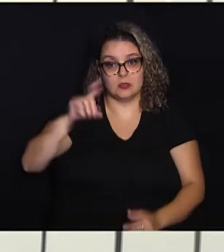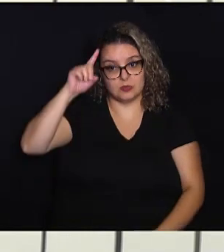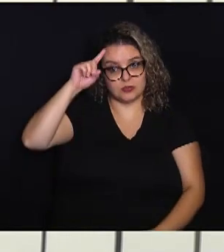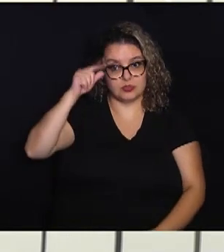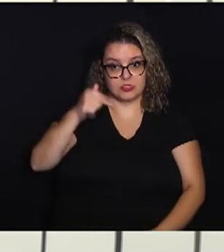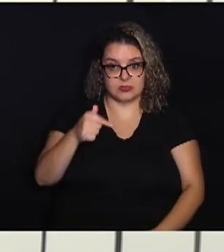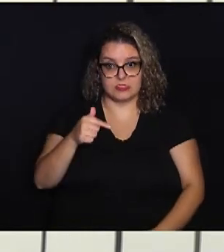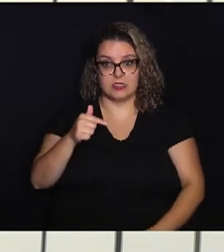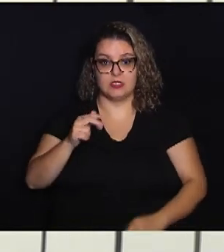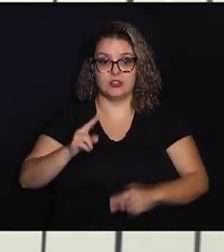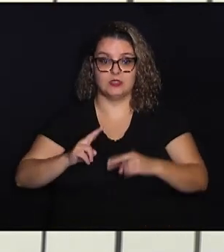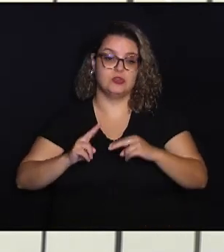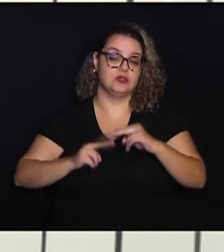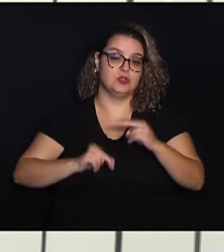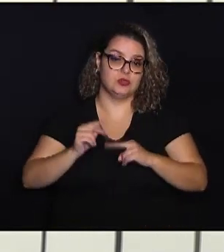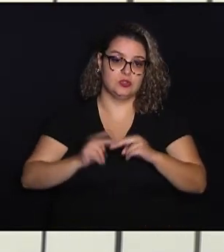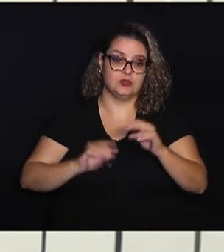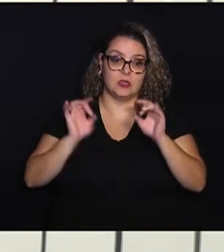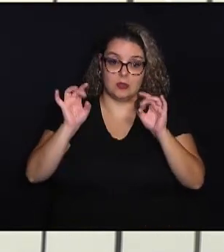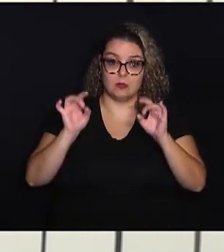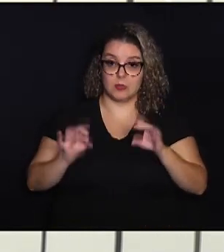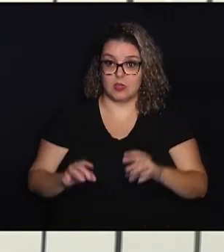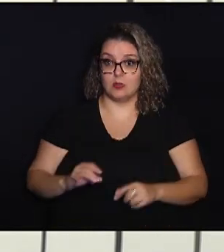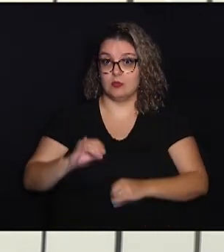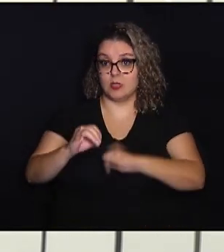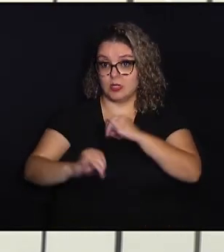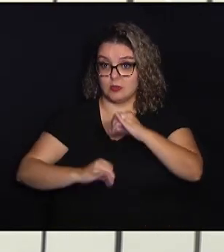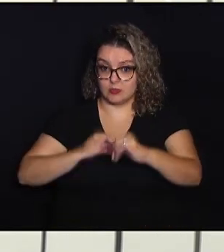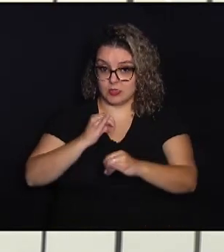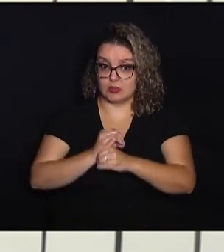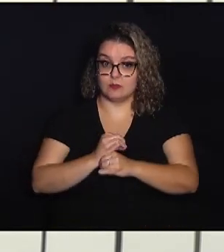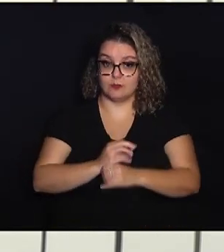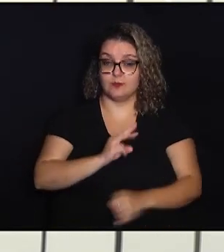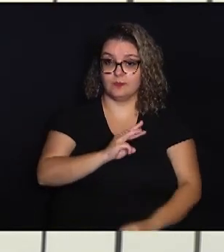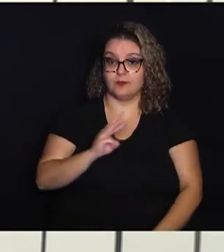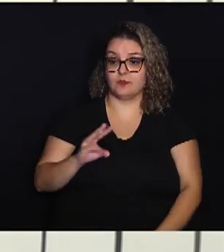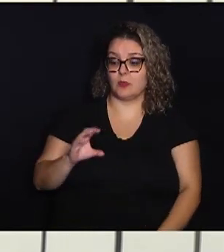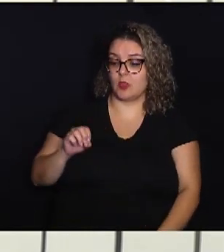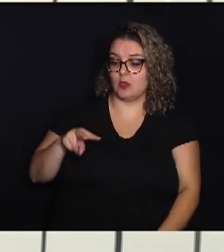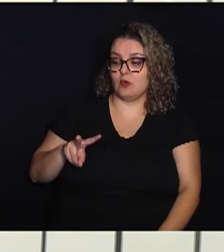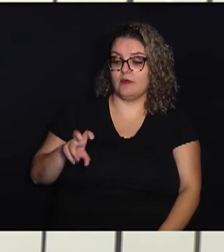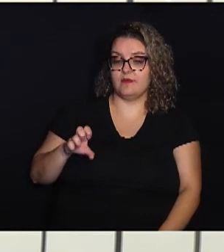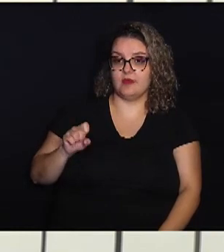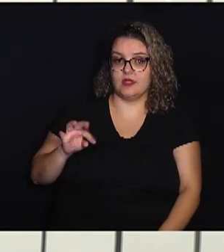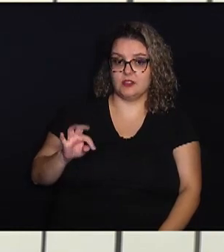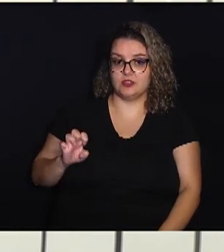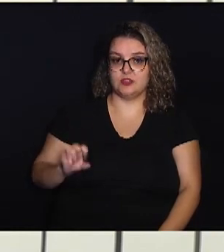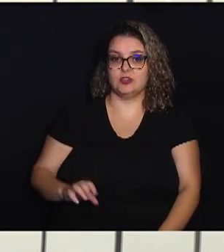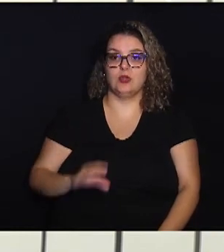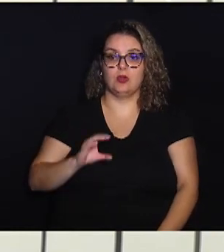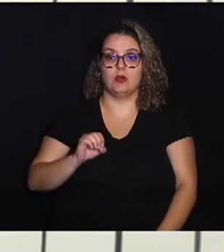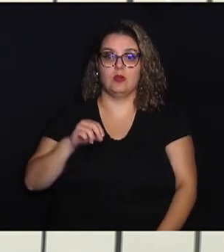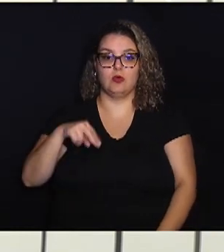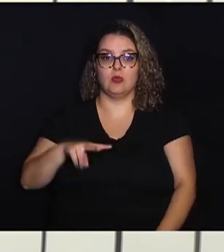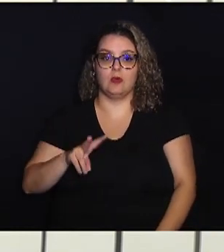junho, exclusivamente pela internet, na página do Conveste. Tá lá,